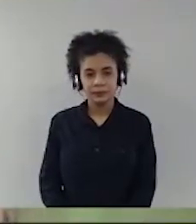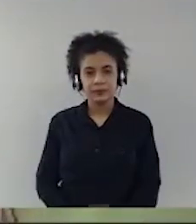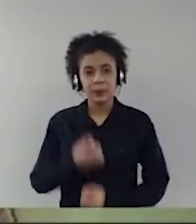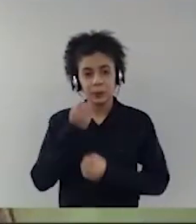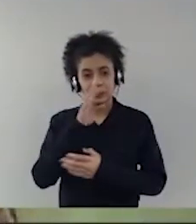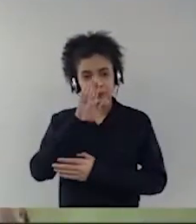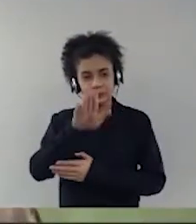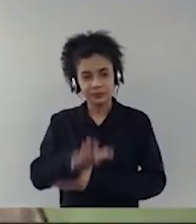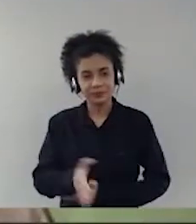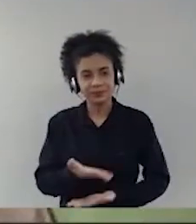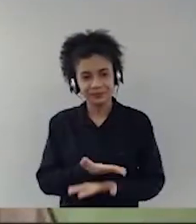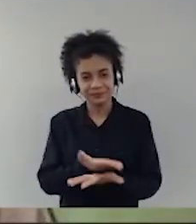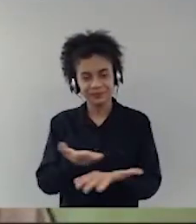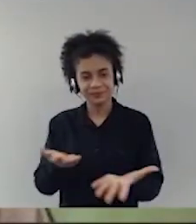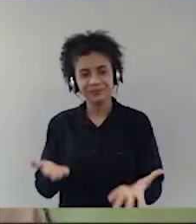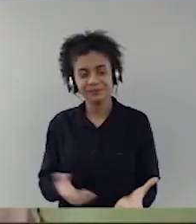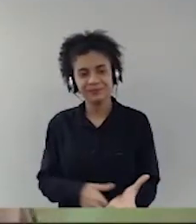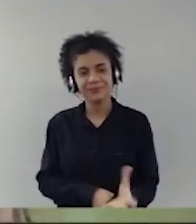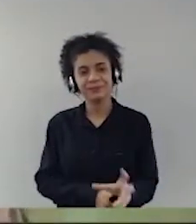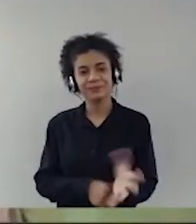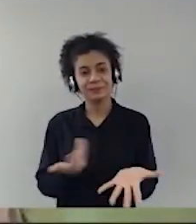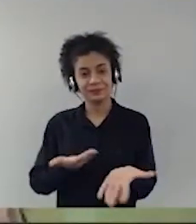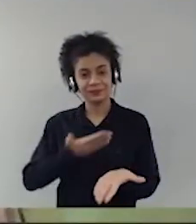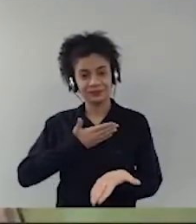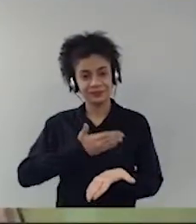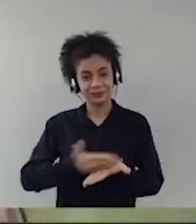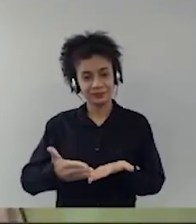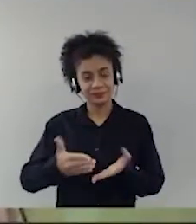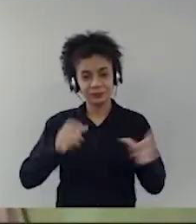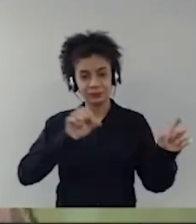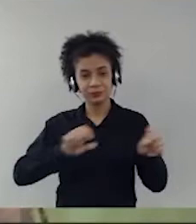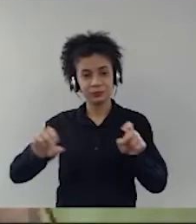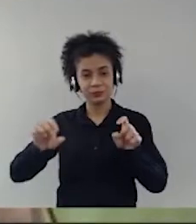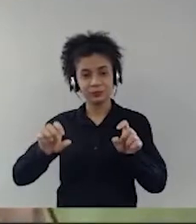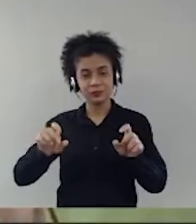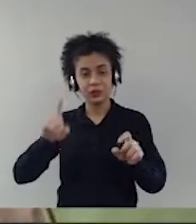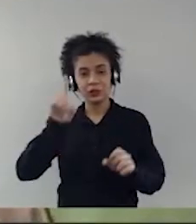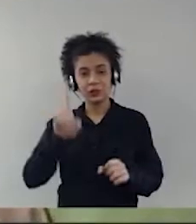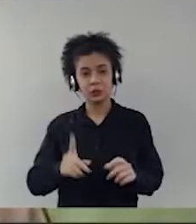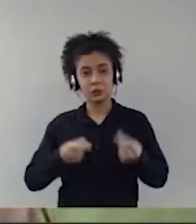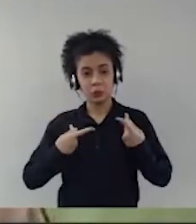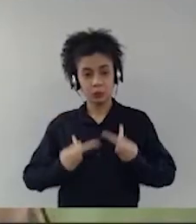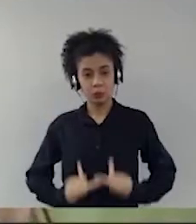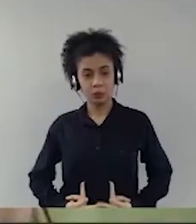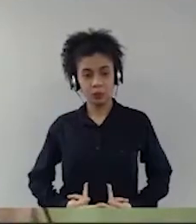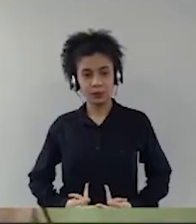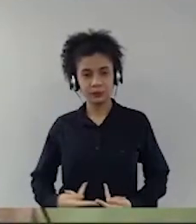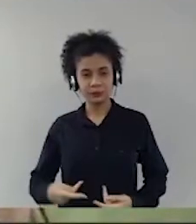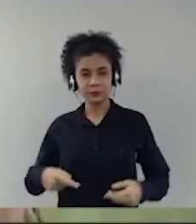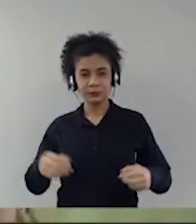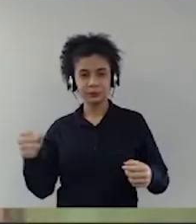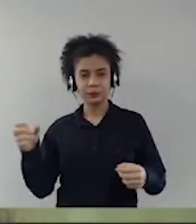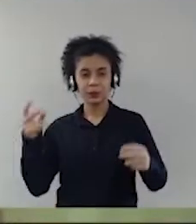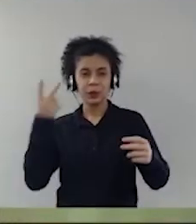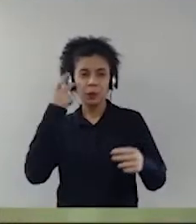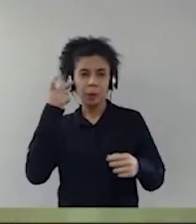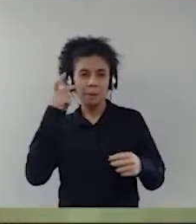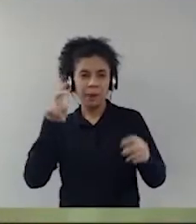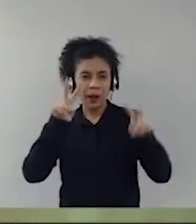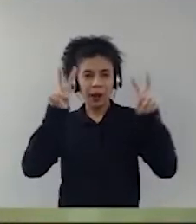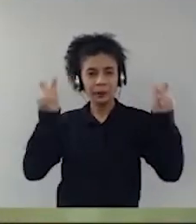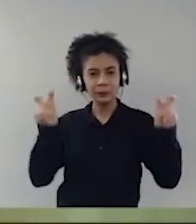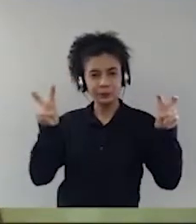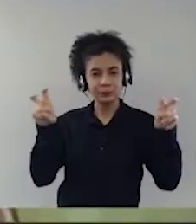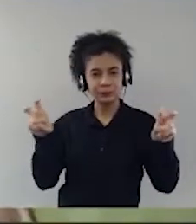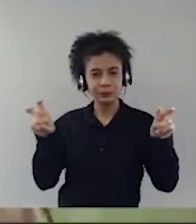Boa tarde a todos. Estamos dando início ao painel Direitos Humanos e o Novo Normal,